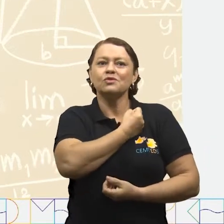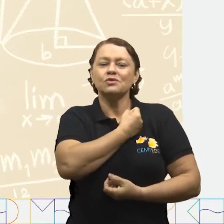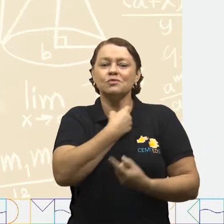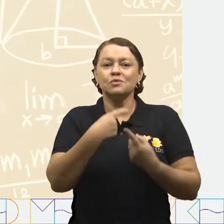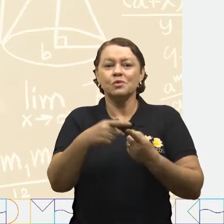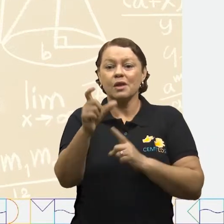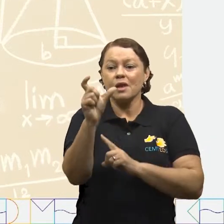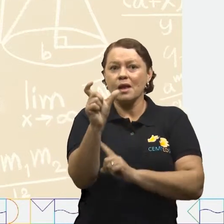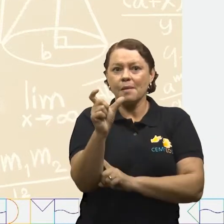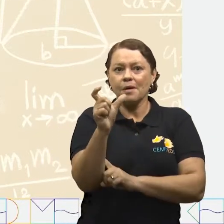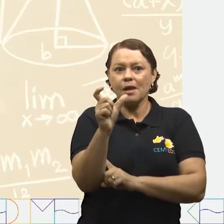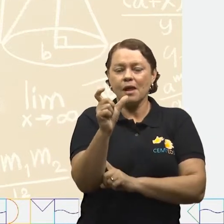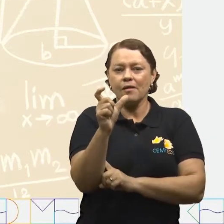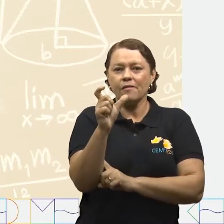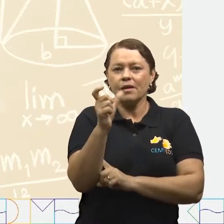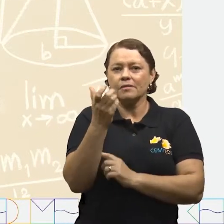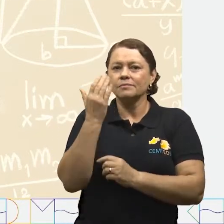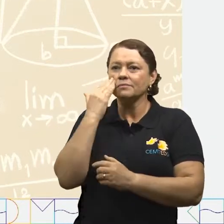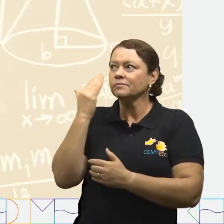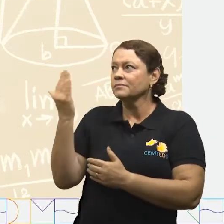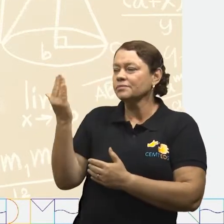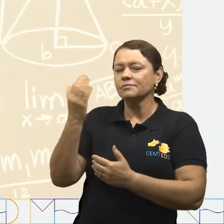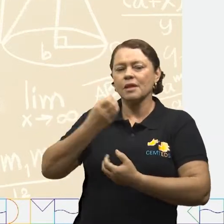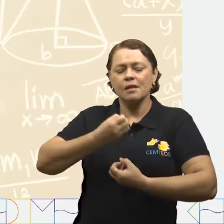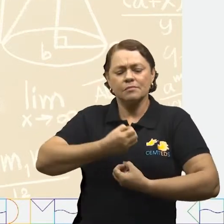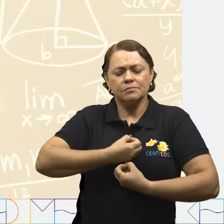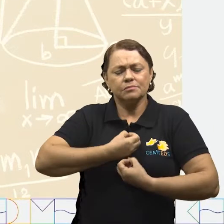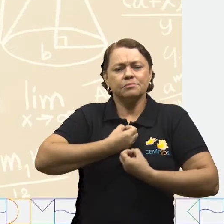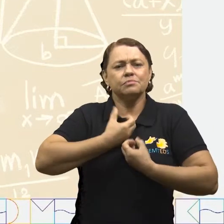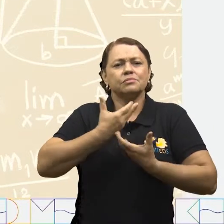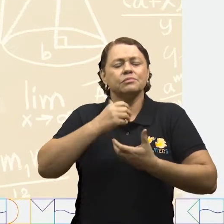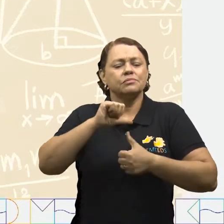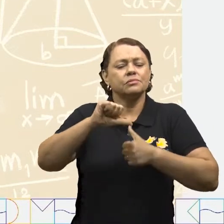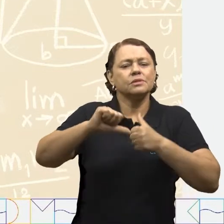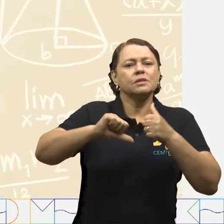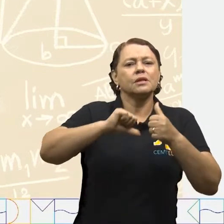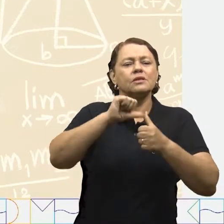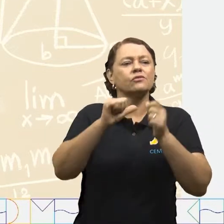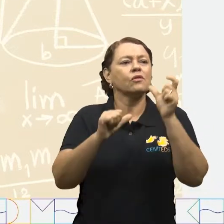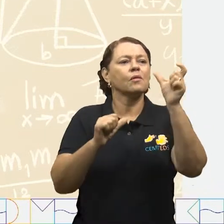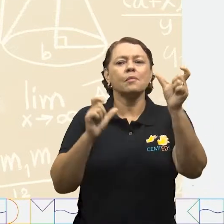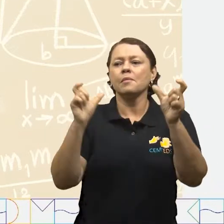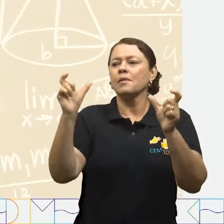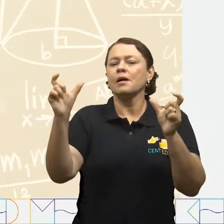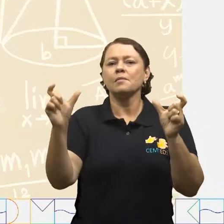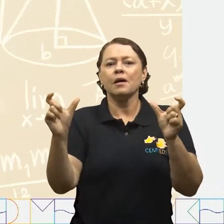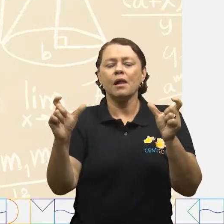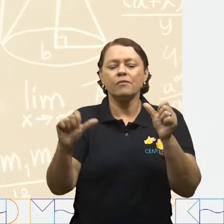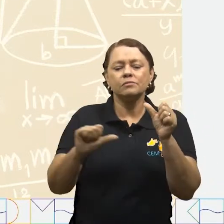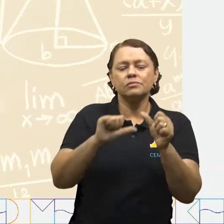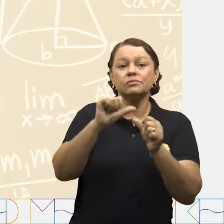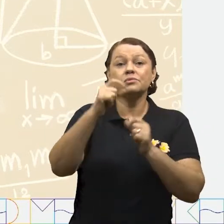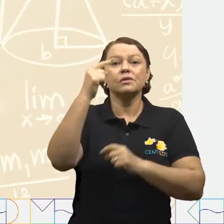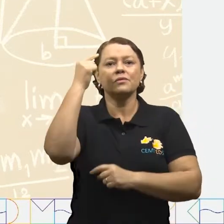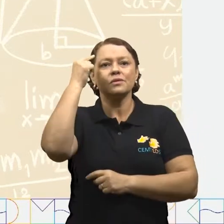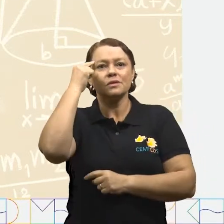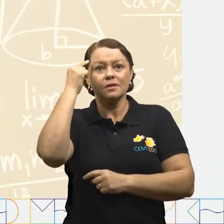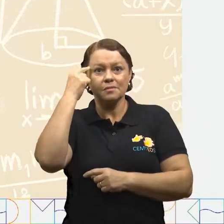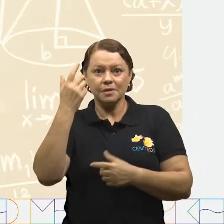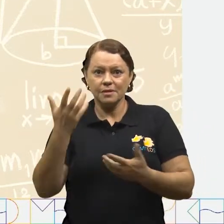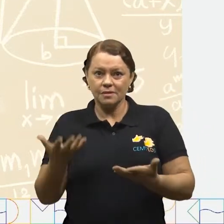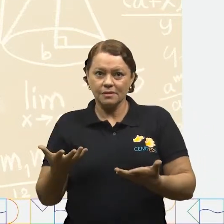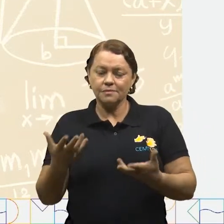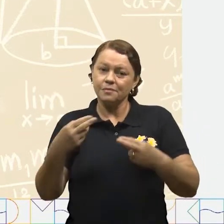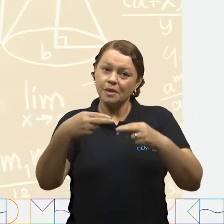palavra expressar significa transformar em palavras o que você pensa logo